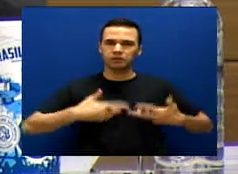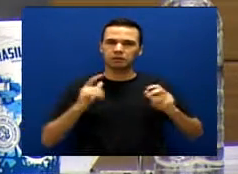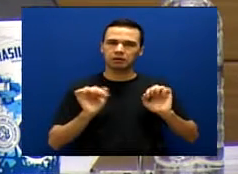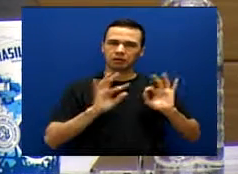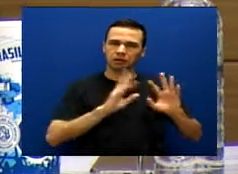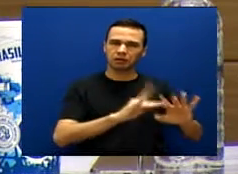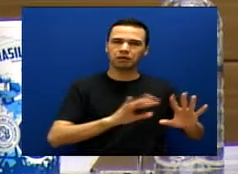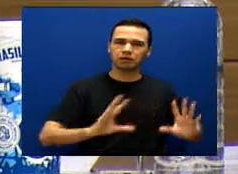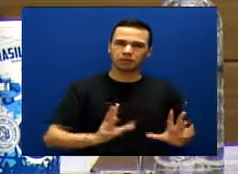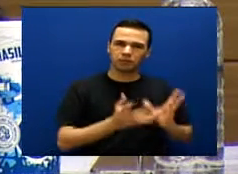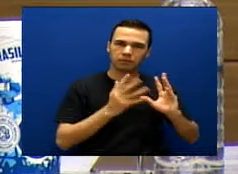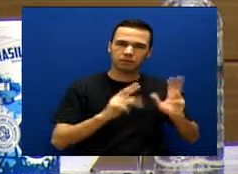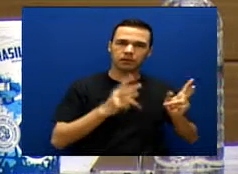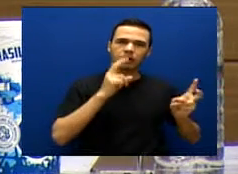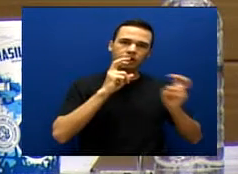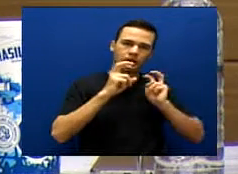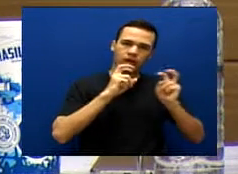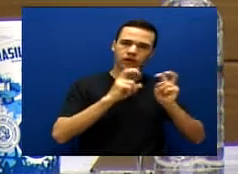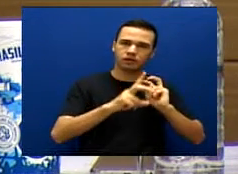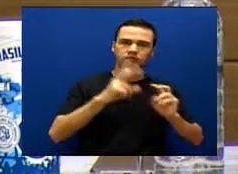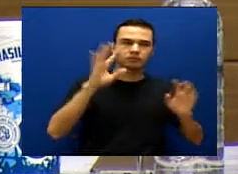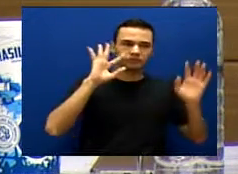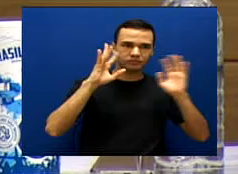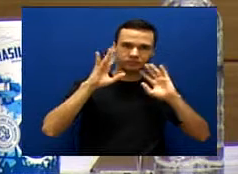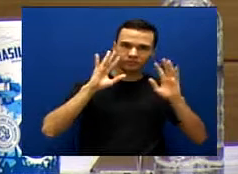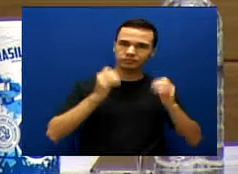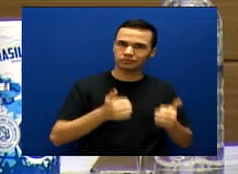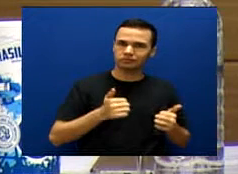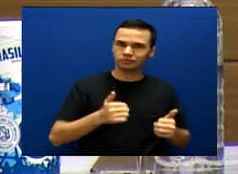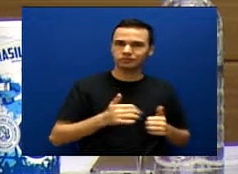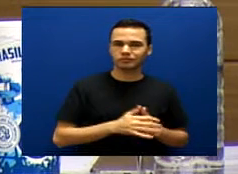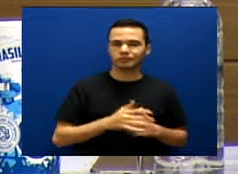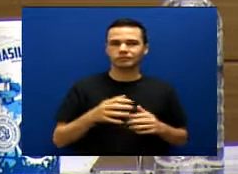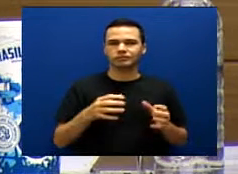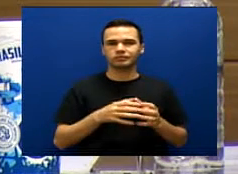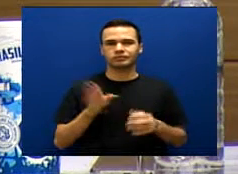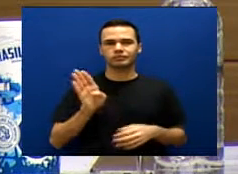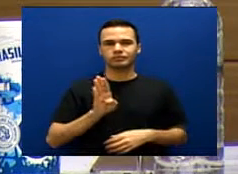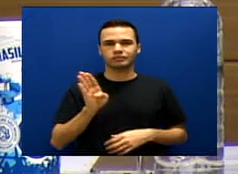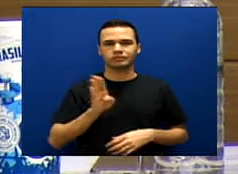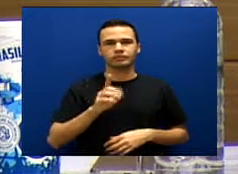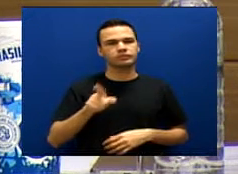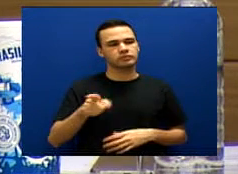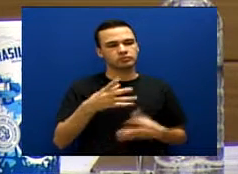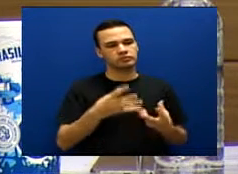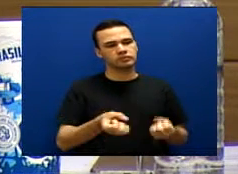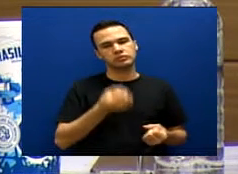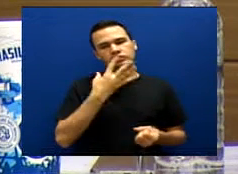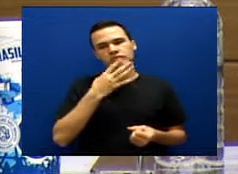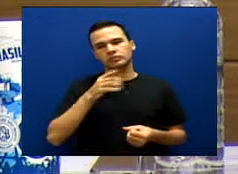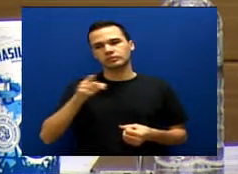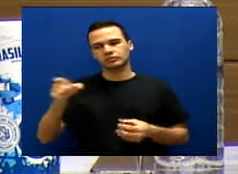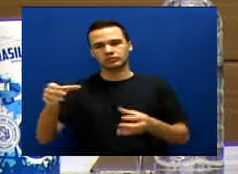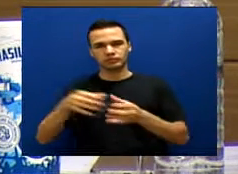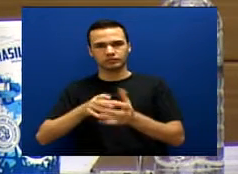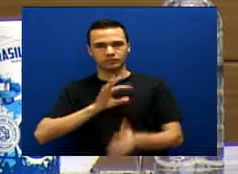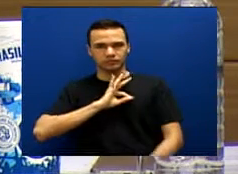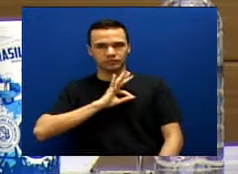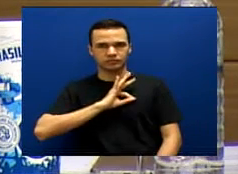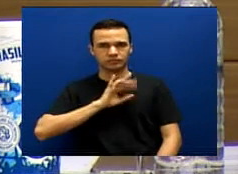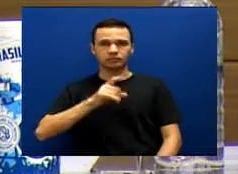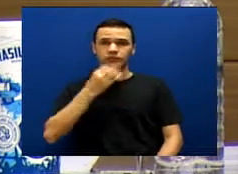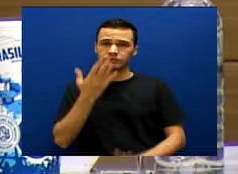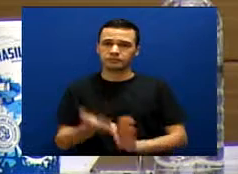levar o seu incentivo, o seu pensamento positivo, acreditando nesse acesso ao Esporte Clube São Bento. Foram muito bem recebidos pela Polícia Militar nesse jogo.